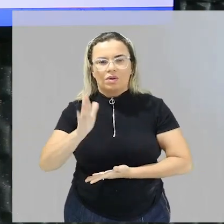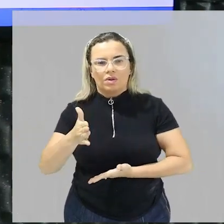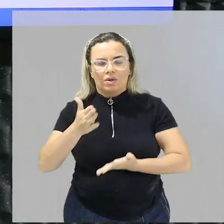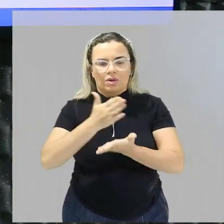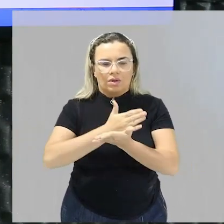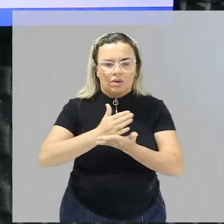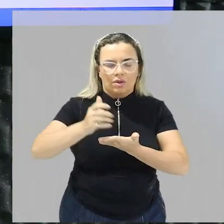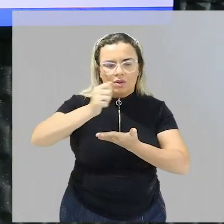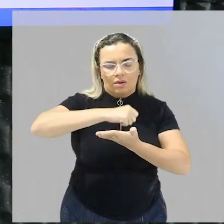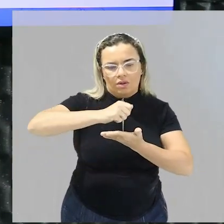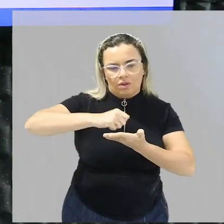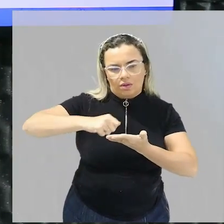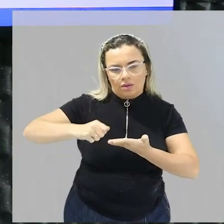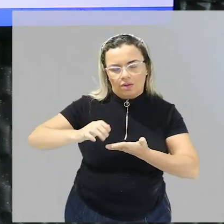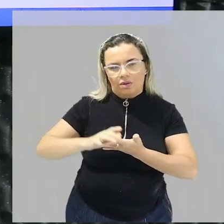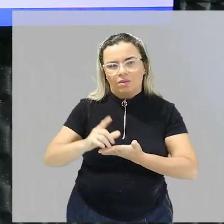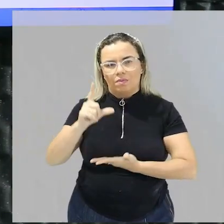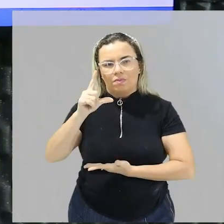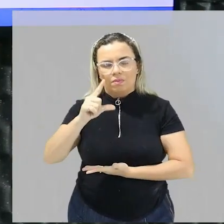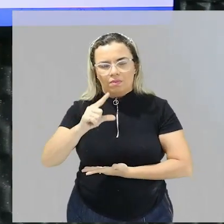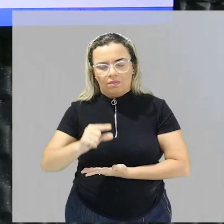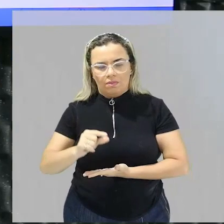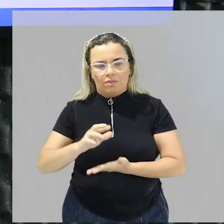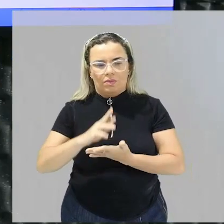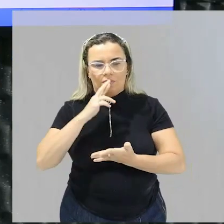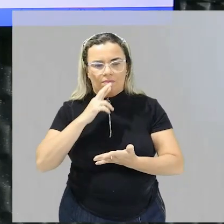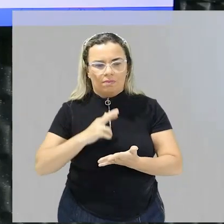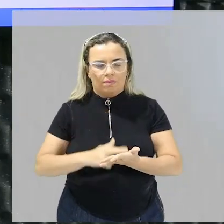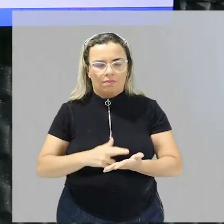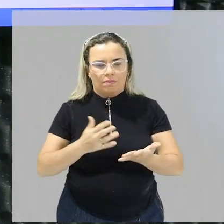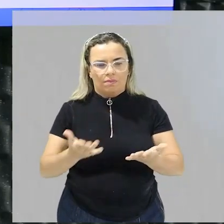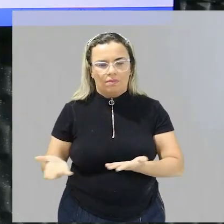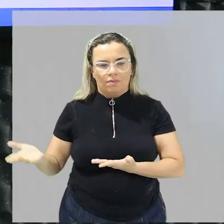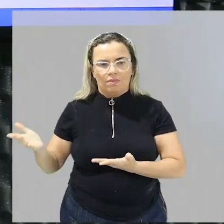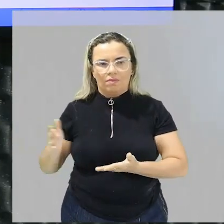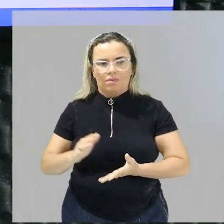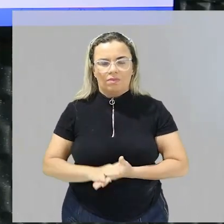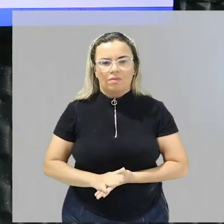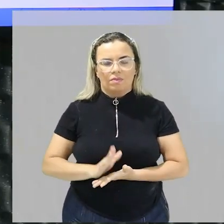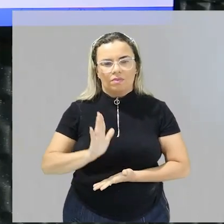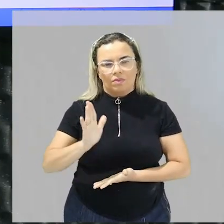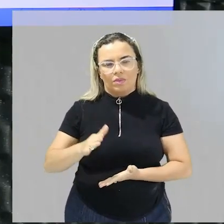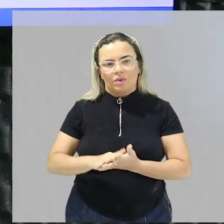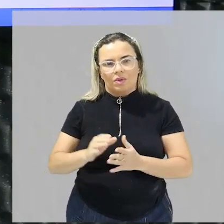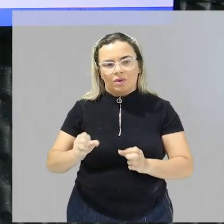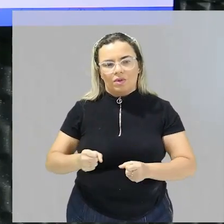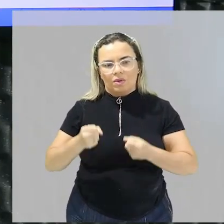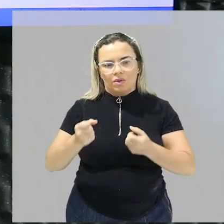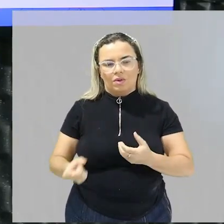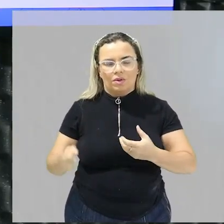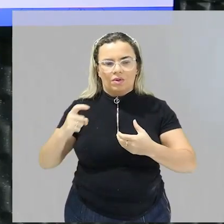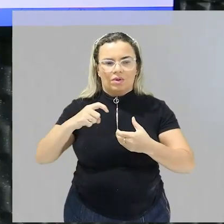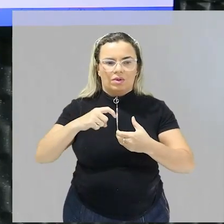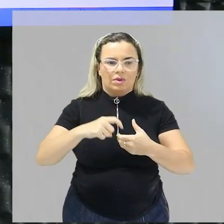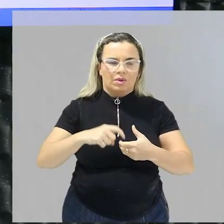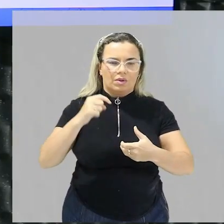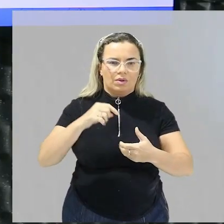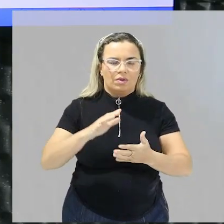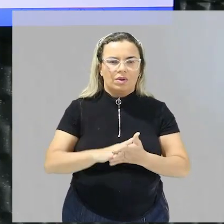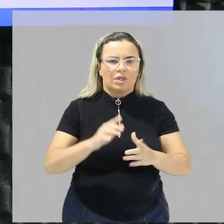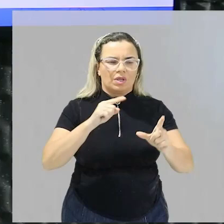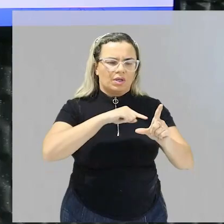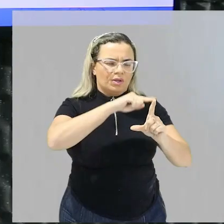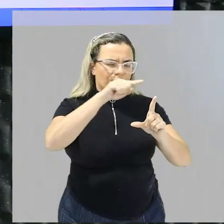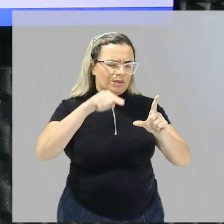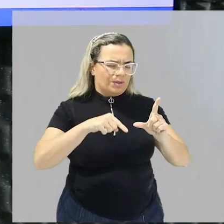a escrever um pedacinho da minha resposta. Bem aqui, gente, a gente já podia até voltar lá no gabarito e ver aonde aparece